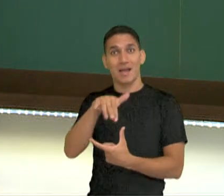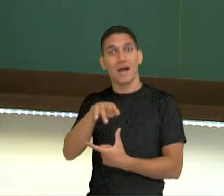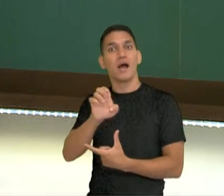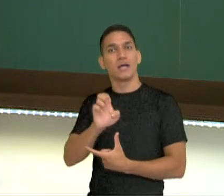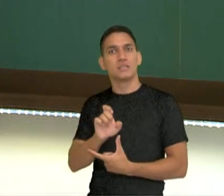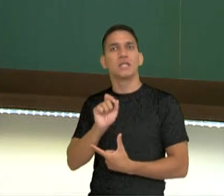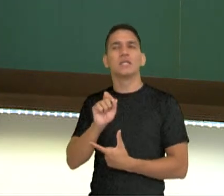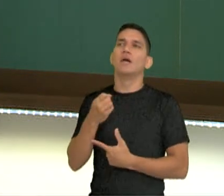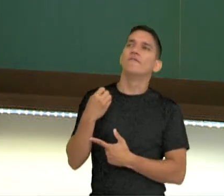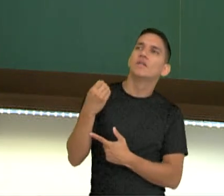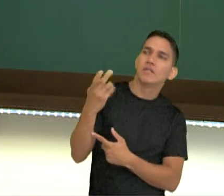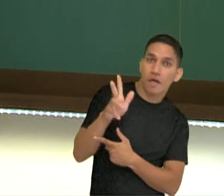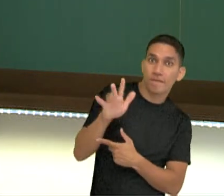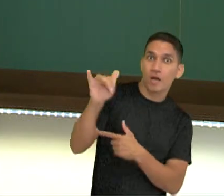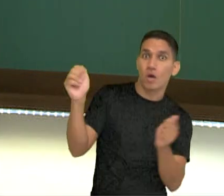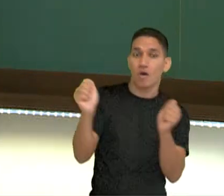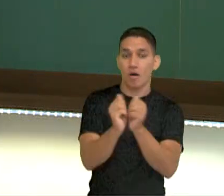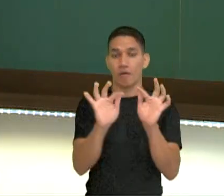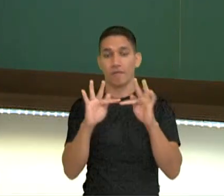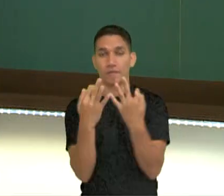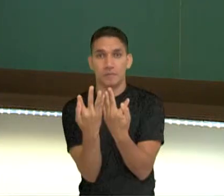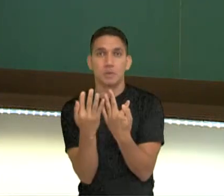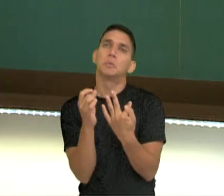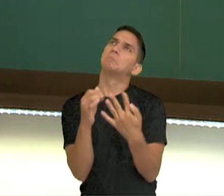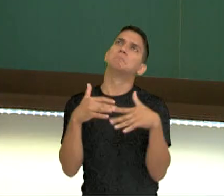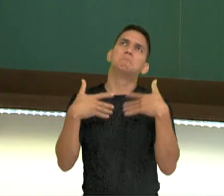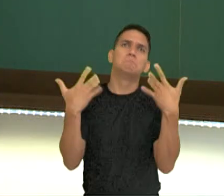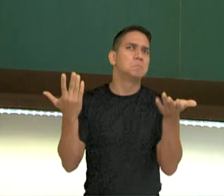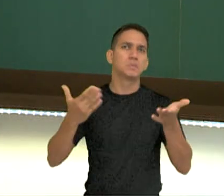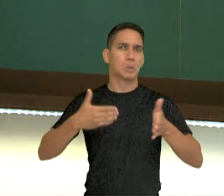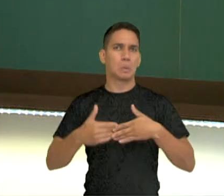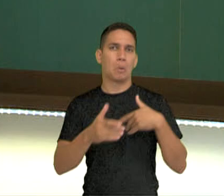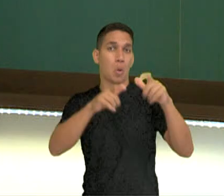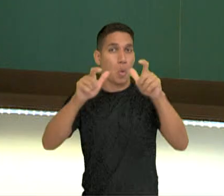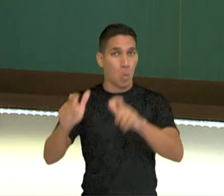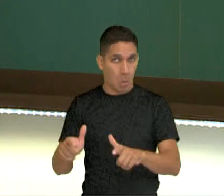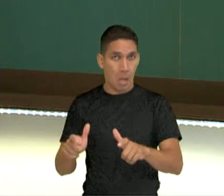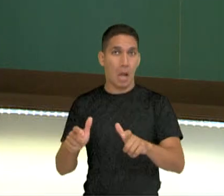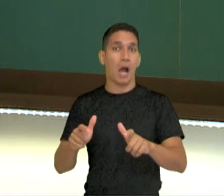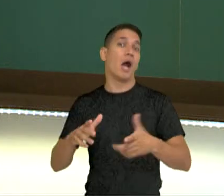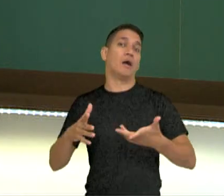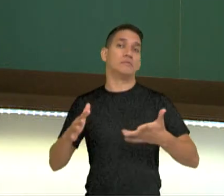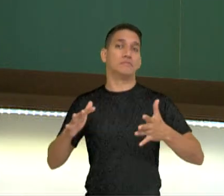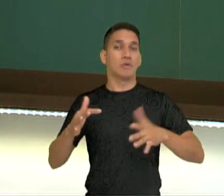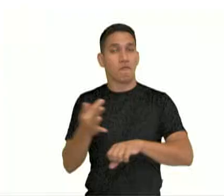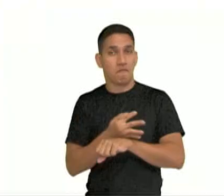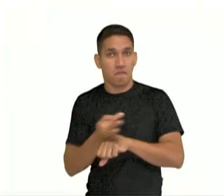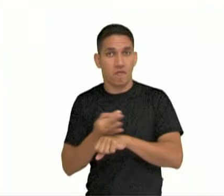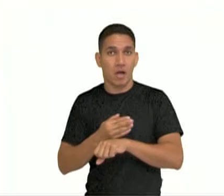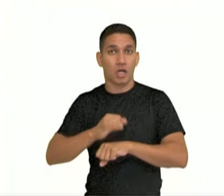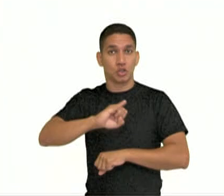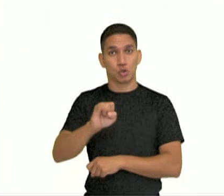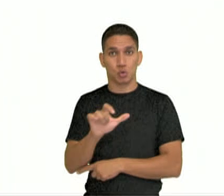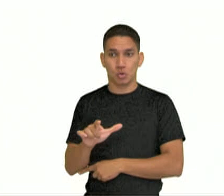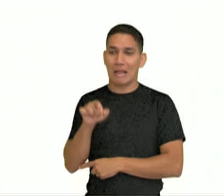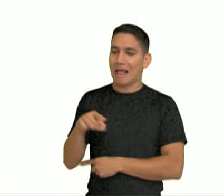vai fazer uma viagem com a sua família em determinado local nas férias de julho, e essa viagem vai